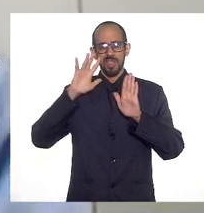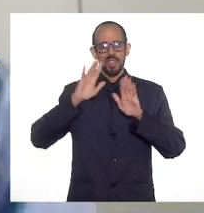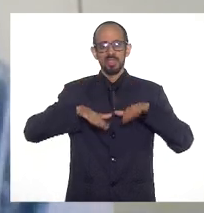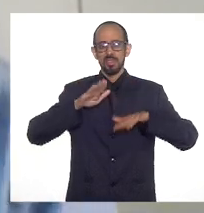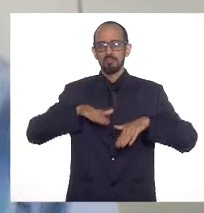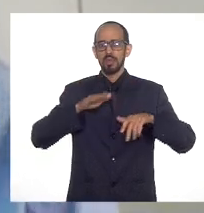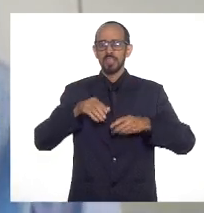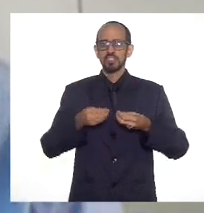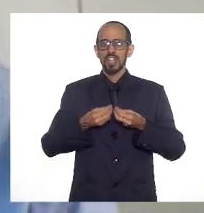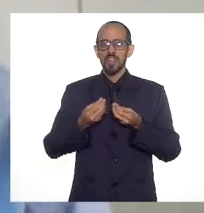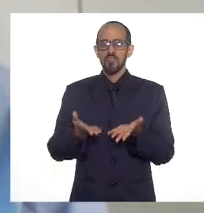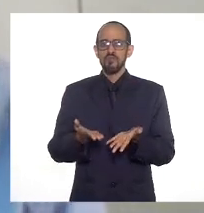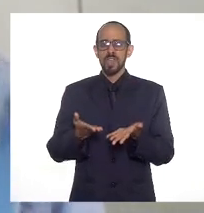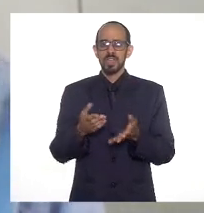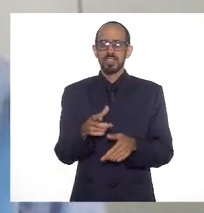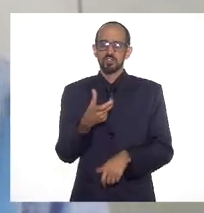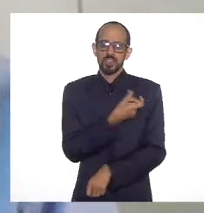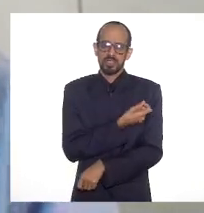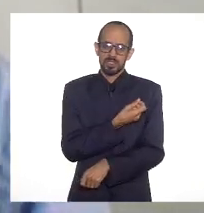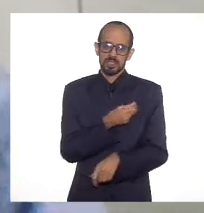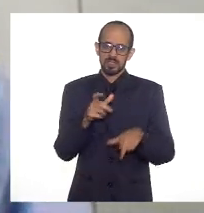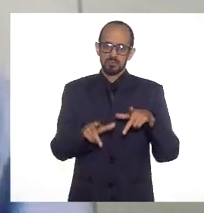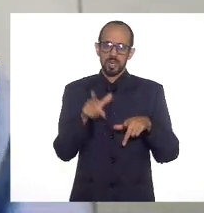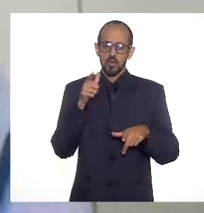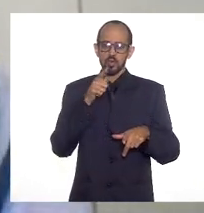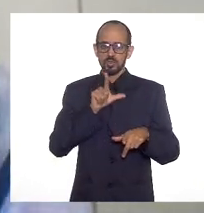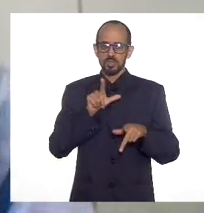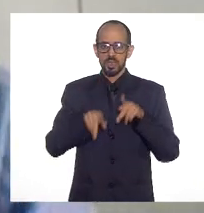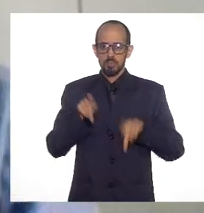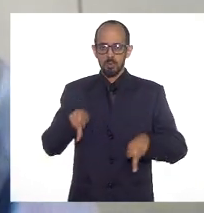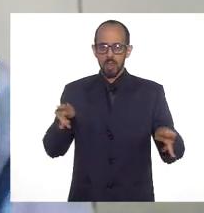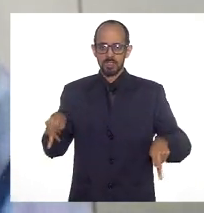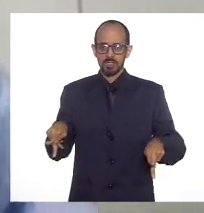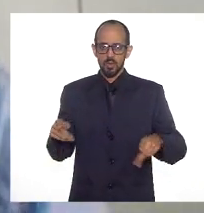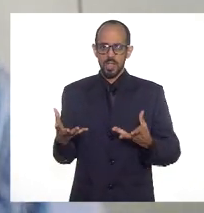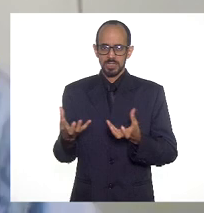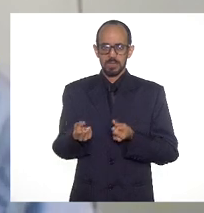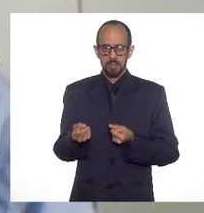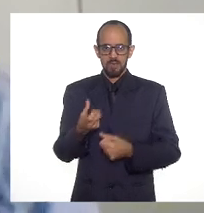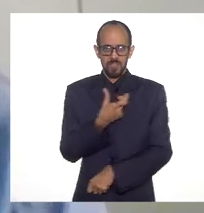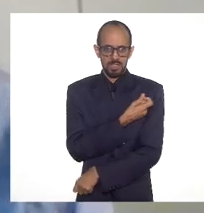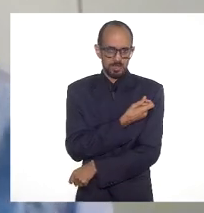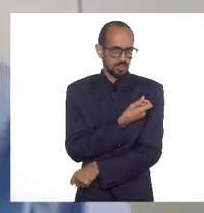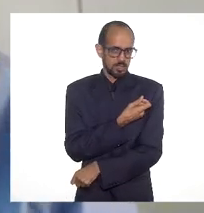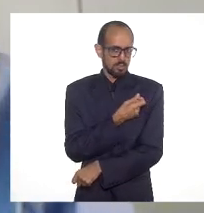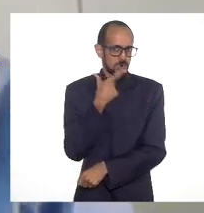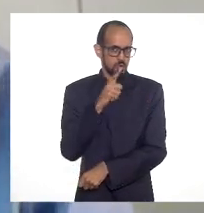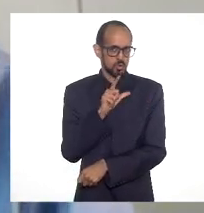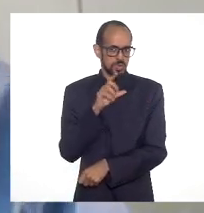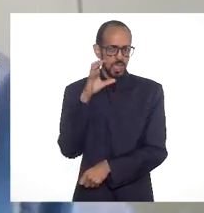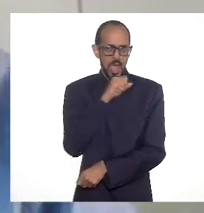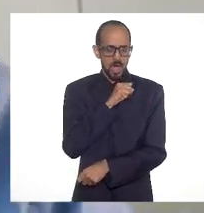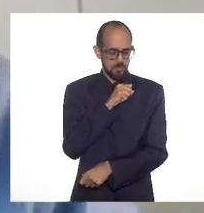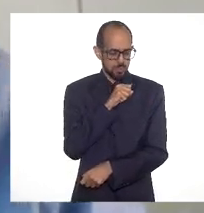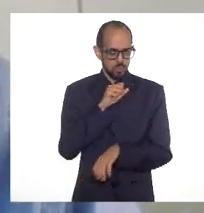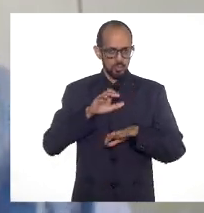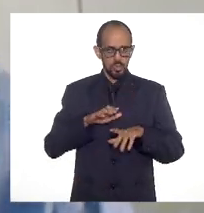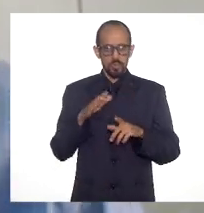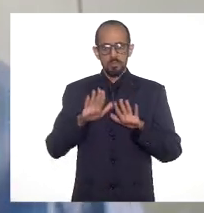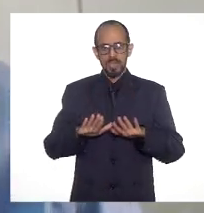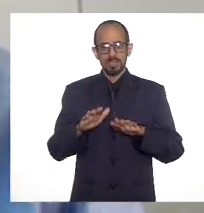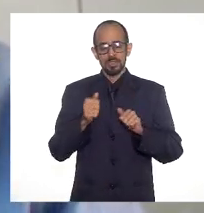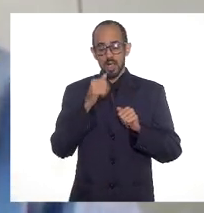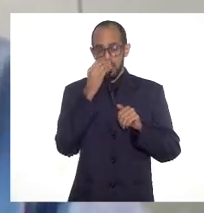para vacinar a população e que ilude a população de que aquele calendário significa vacinação mais rápida. Ao descumprir o que está no